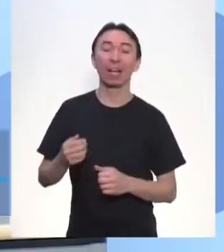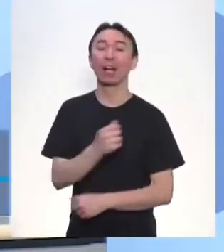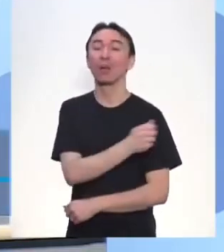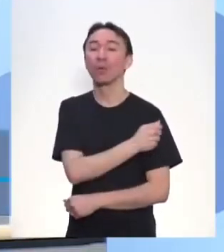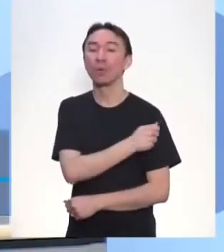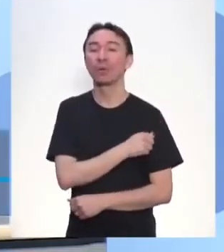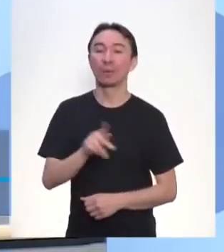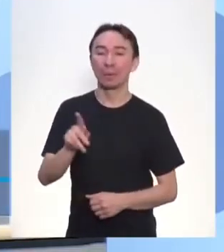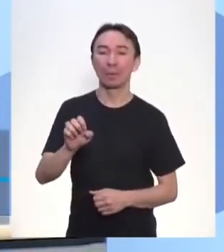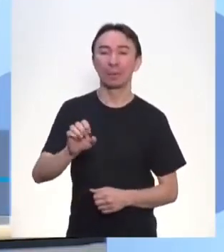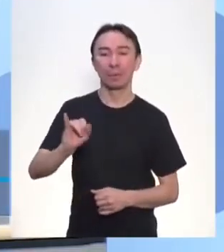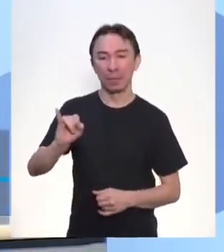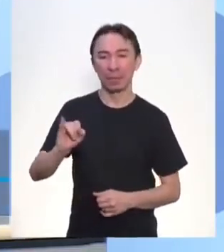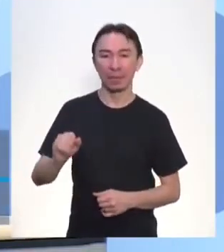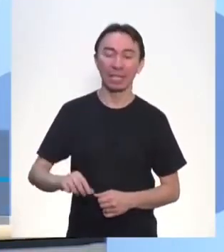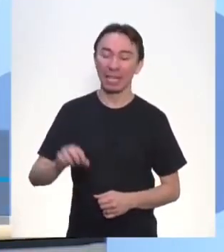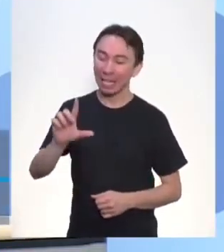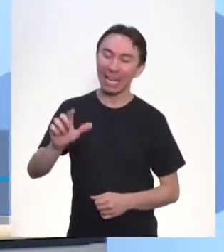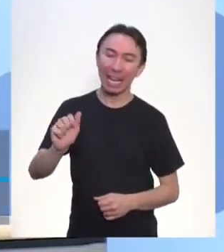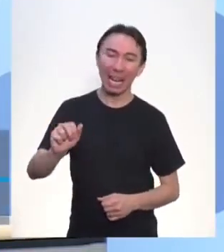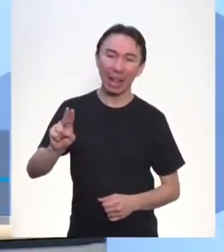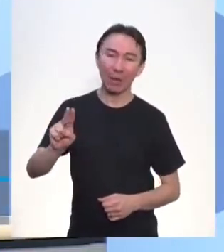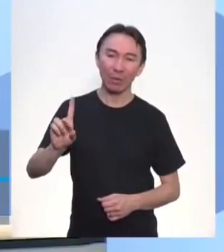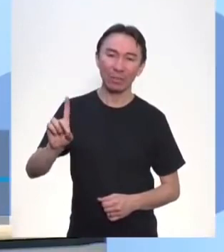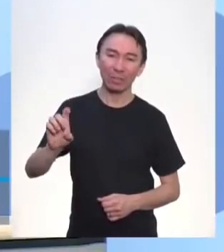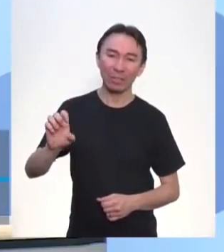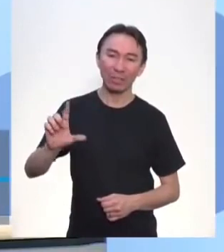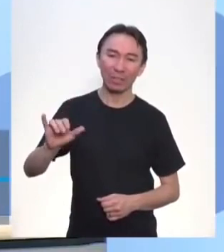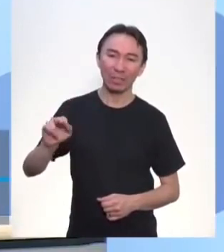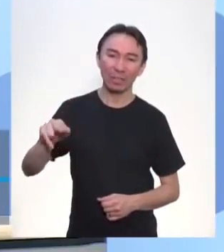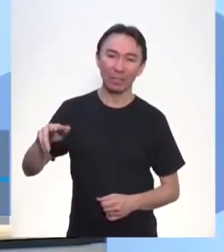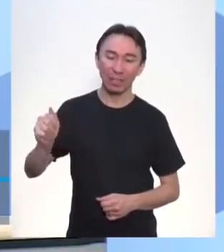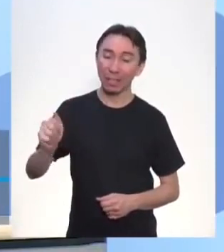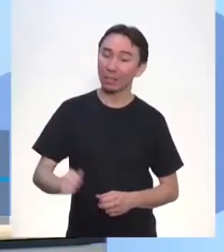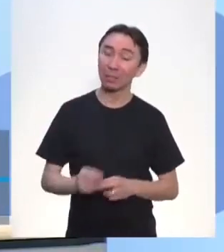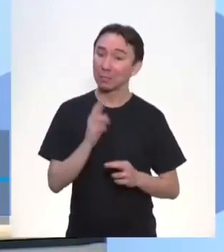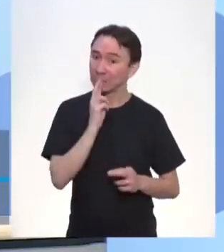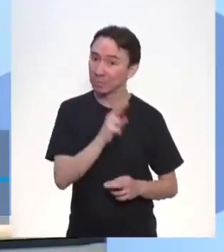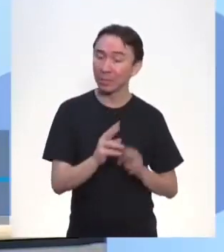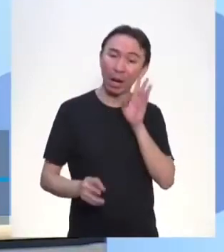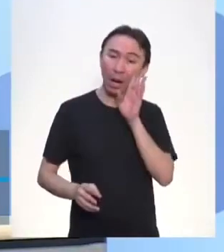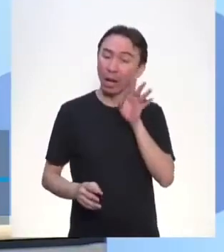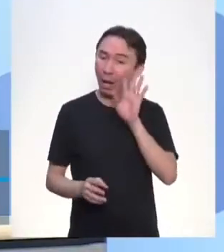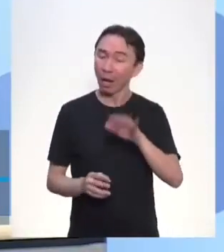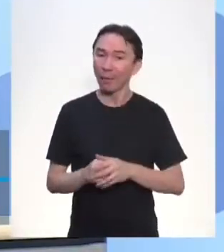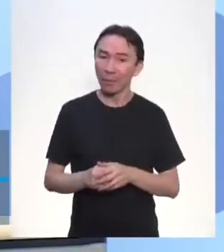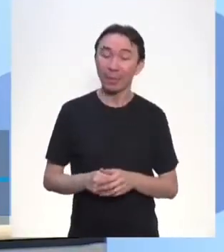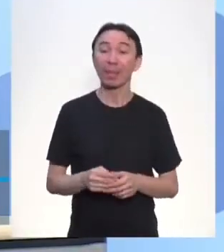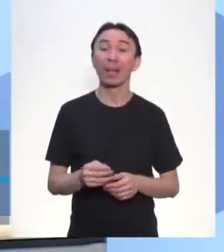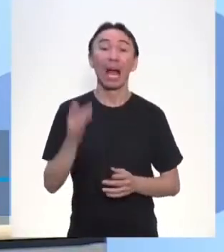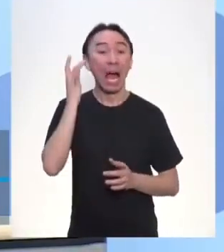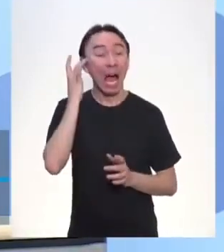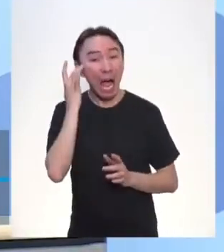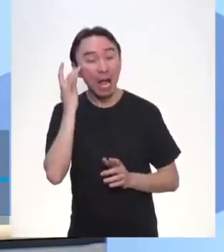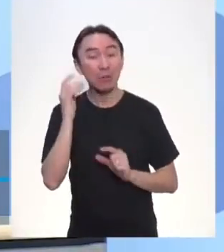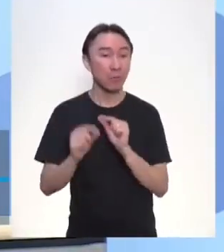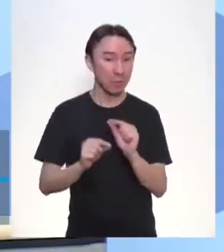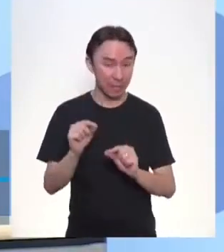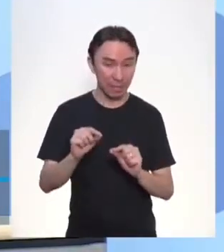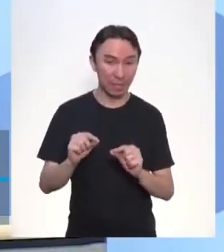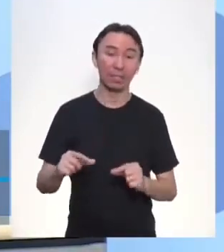PEI Laudelina, né, muito legal a resposta deles aqui, Jonas. Eles dizem que acham que são 5